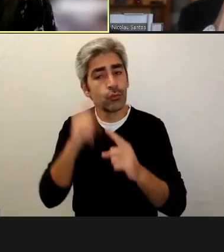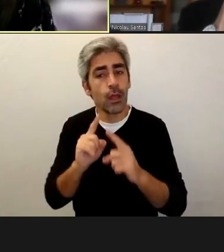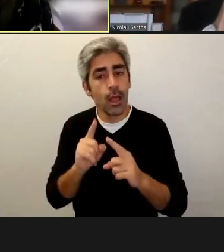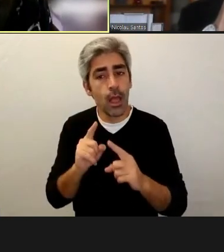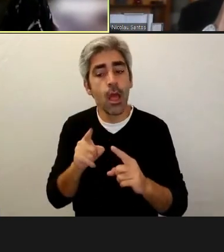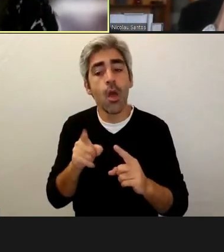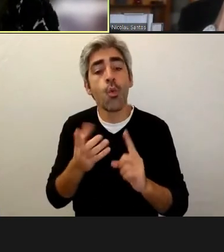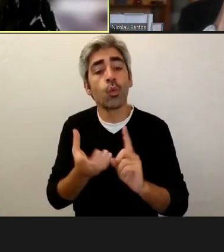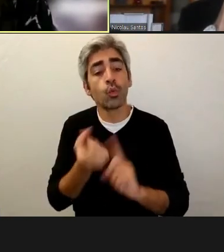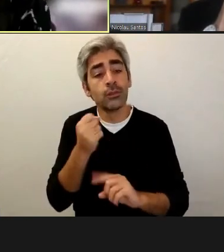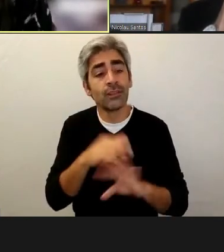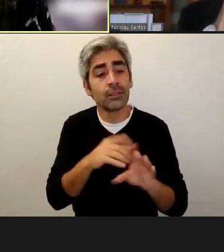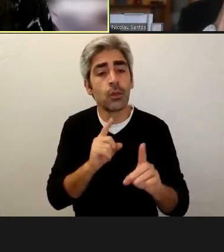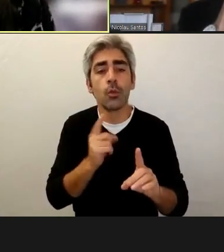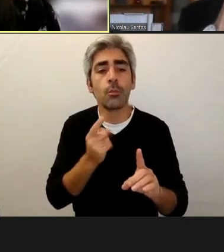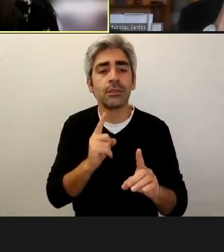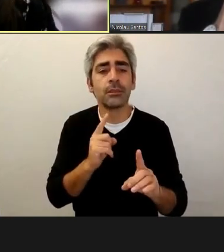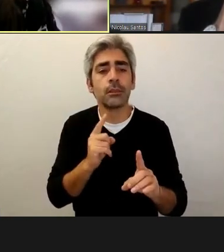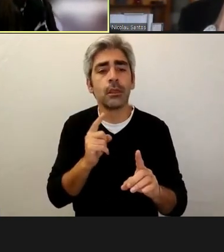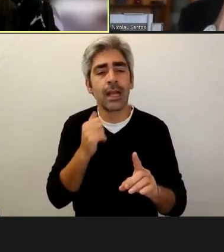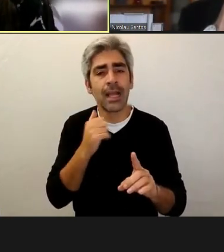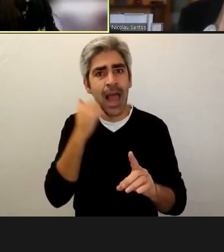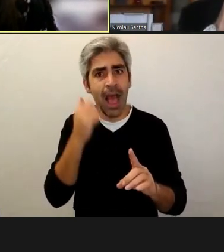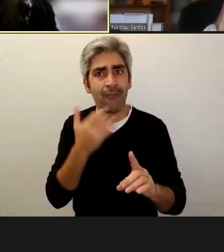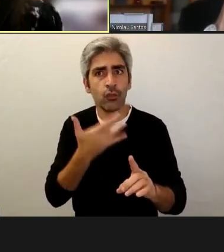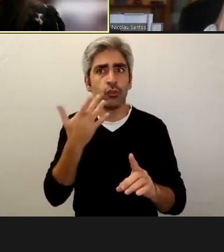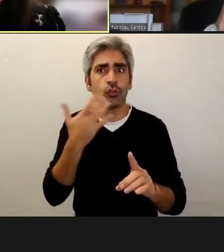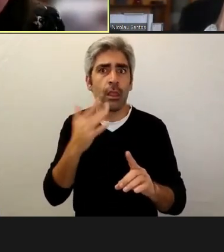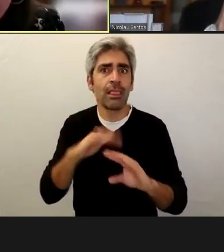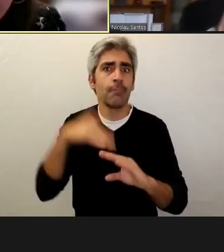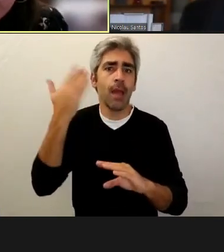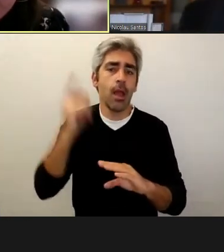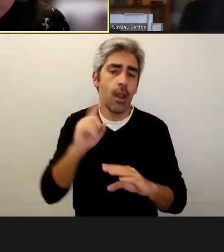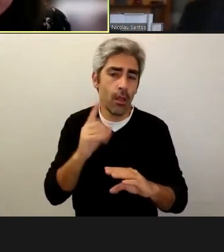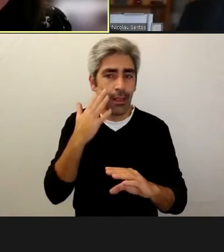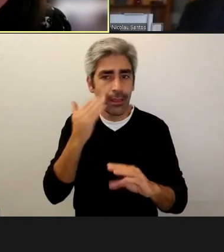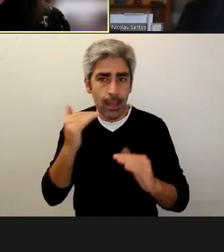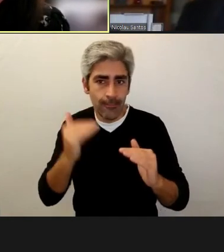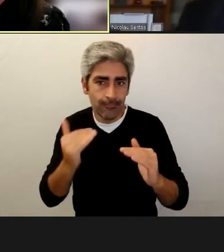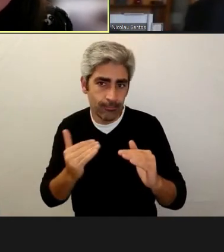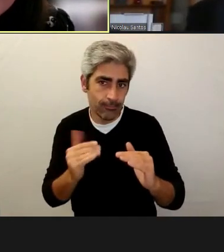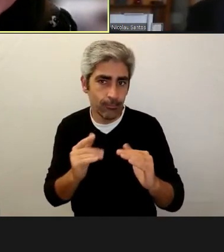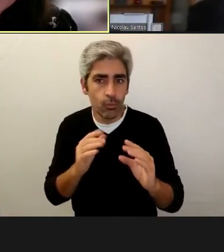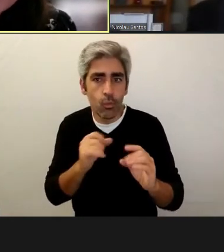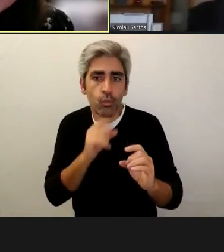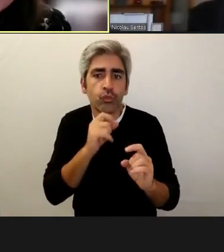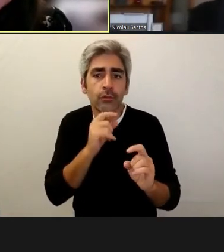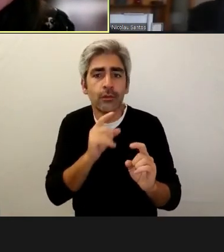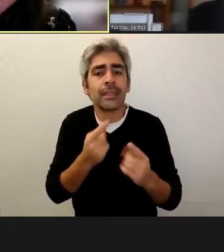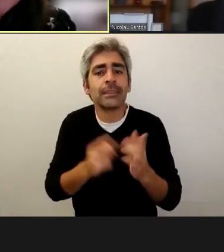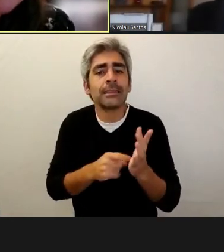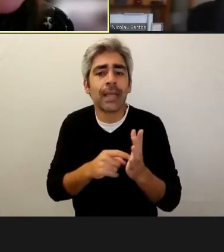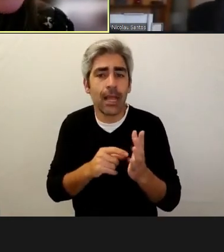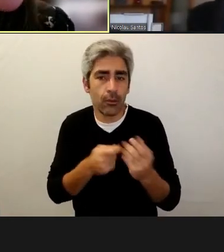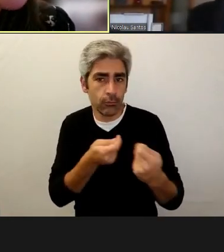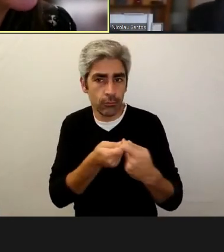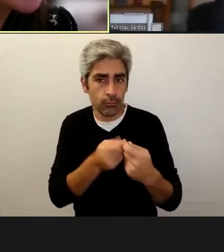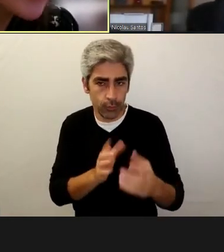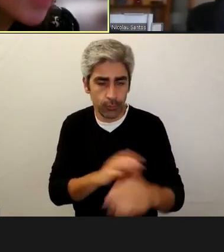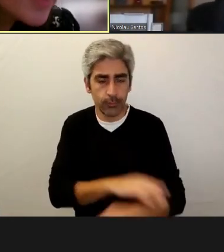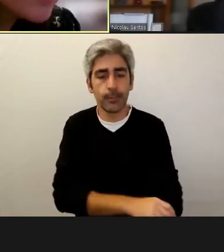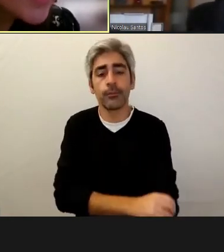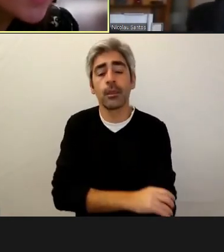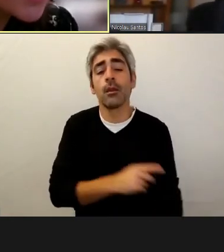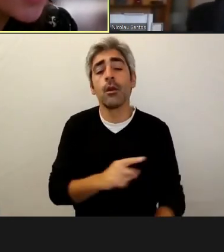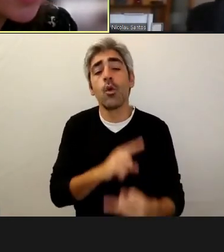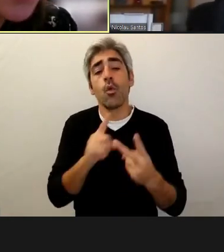o fim, mas seja menos gravoso. Portanto, a lógica continua a ser essa. Depois, a questão será, e isso